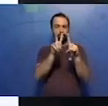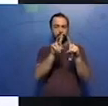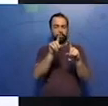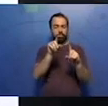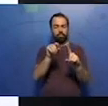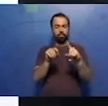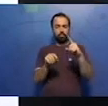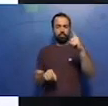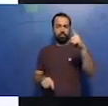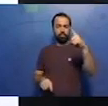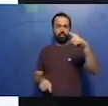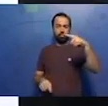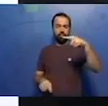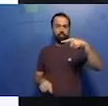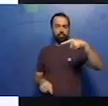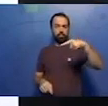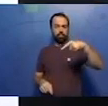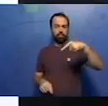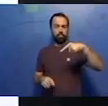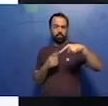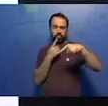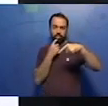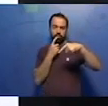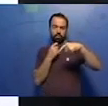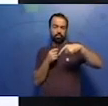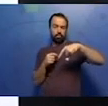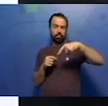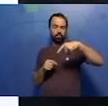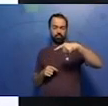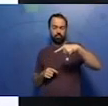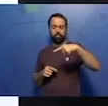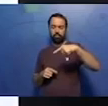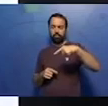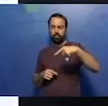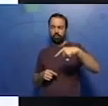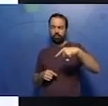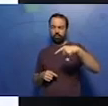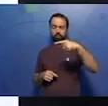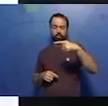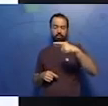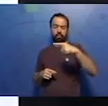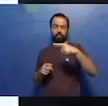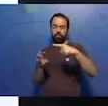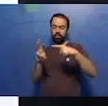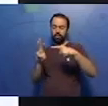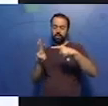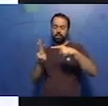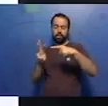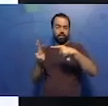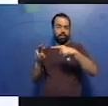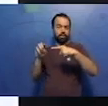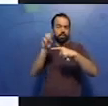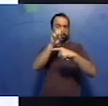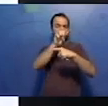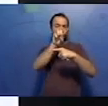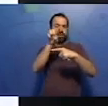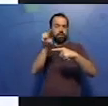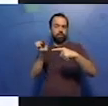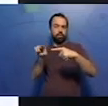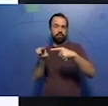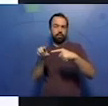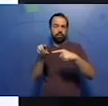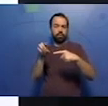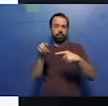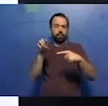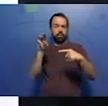dos segundos está. E, no caso, até o 3. Do número 12 até o número 3, temos